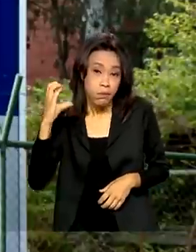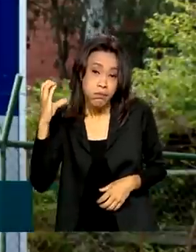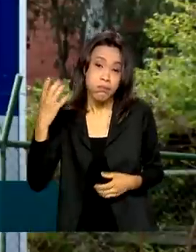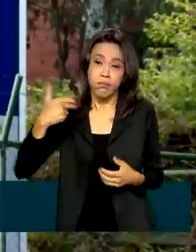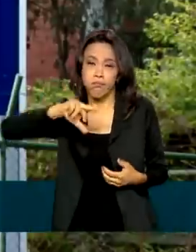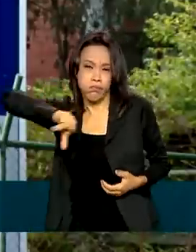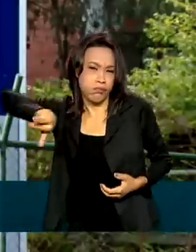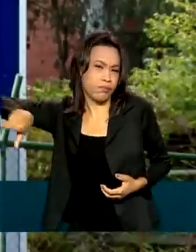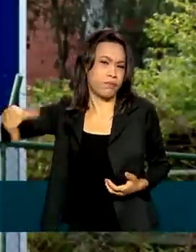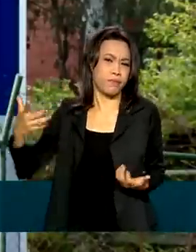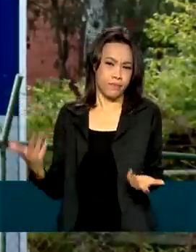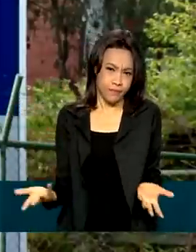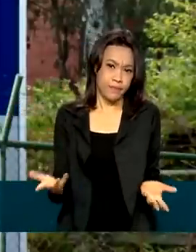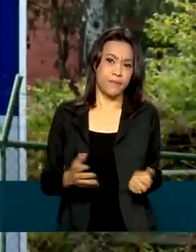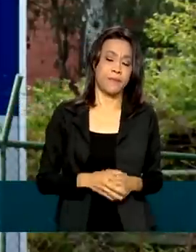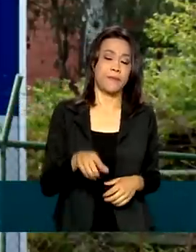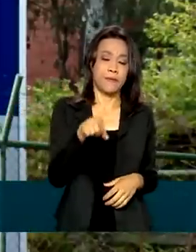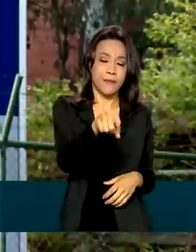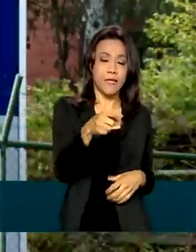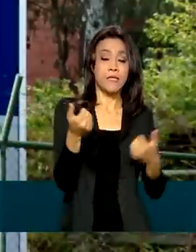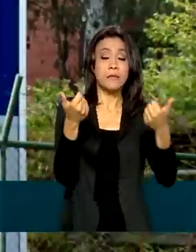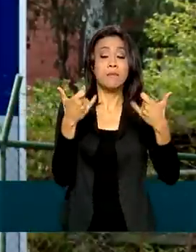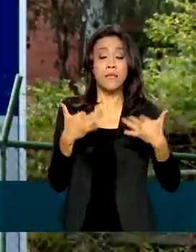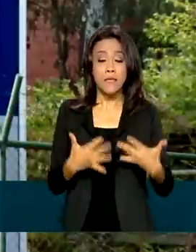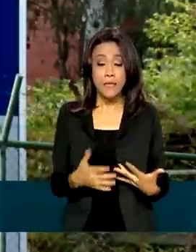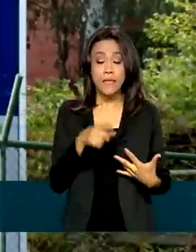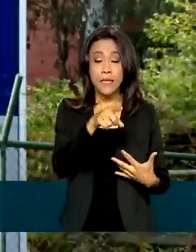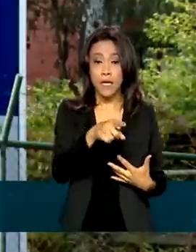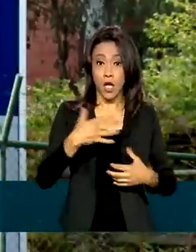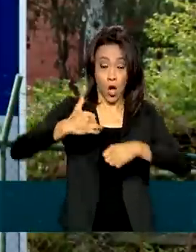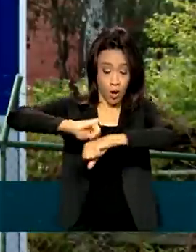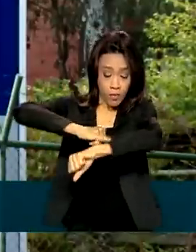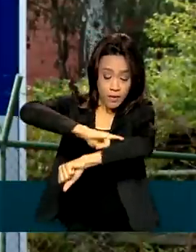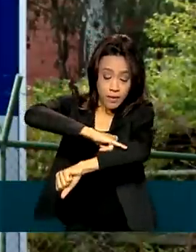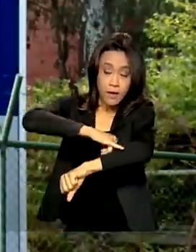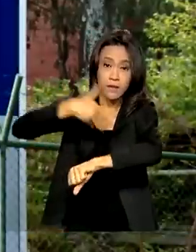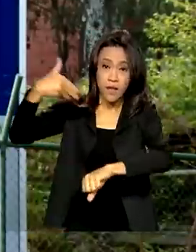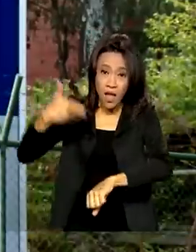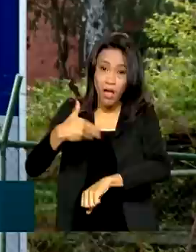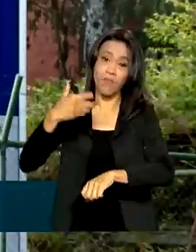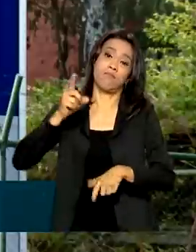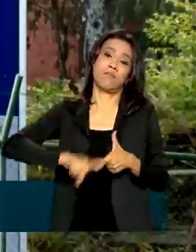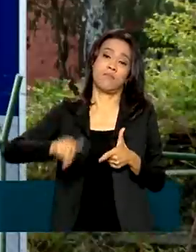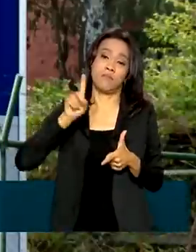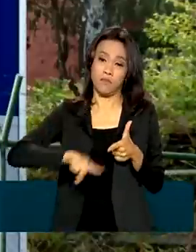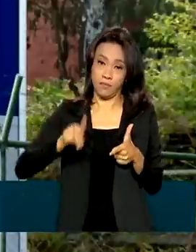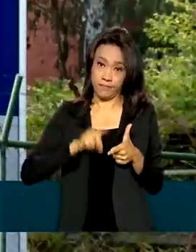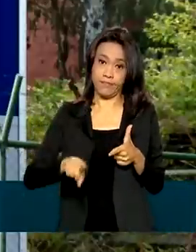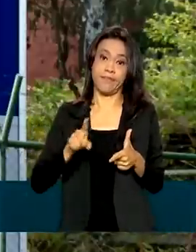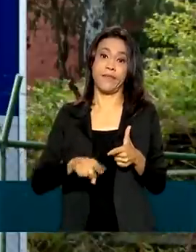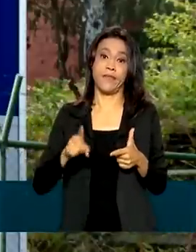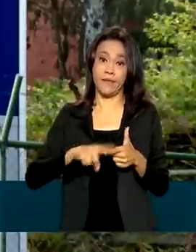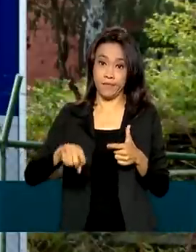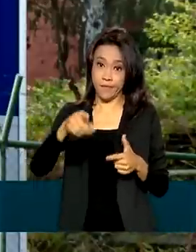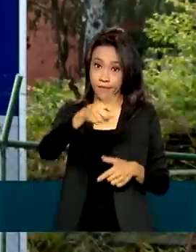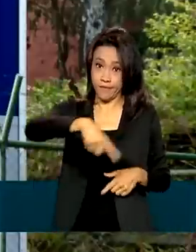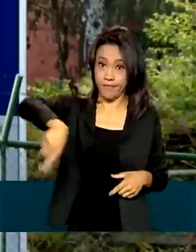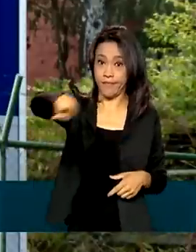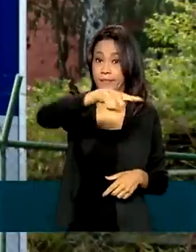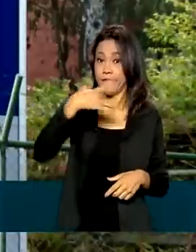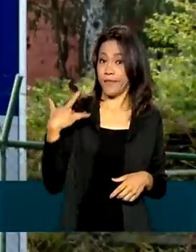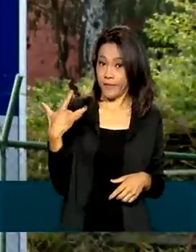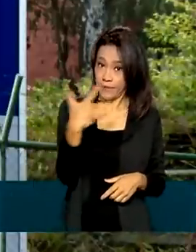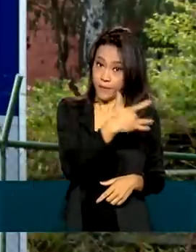de Alimentação e Nutrição reconhece a obesidade como um problema de saúde pública. E para qualificar a atenção às